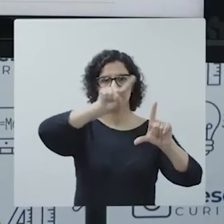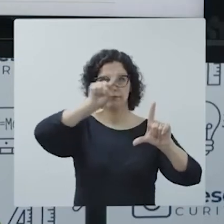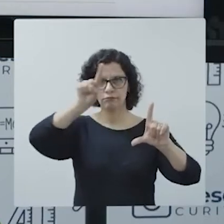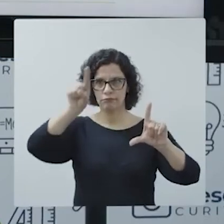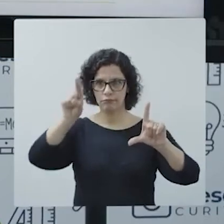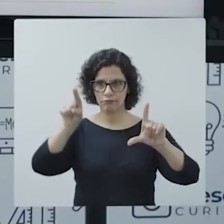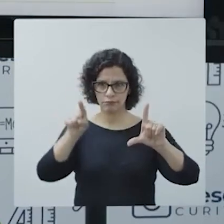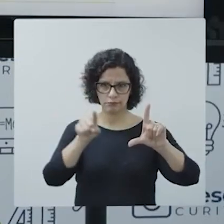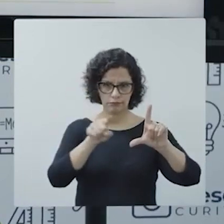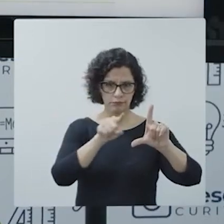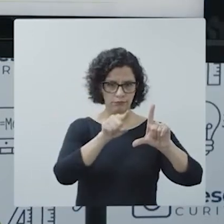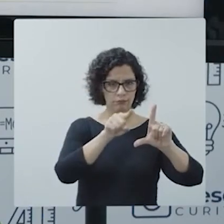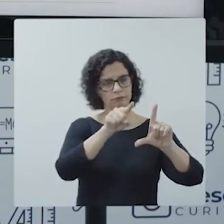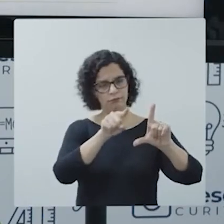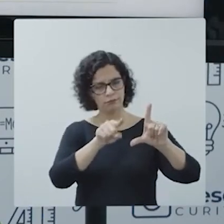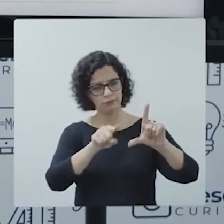Desce,